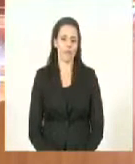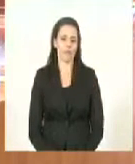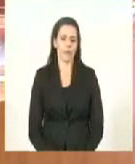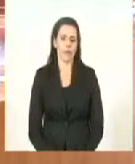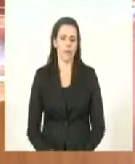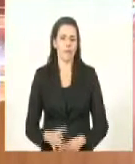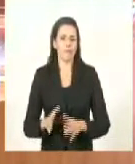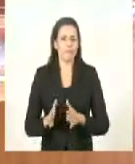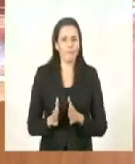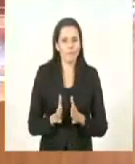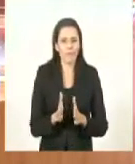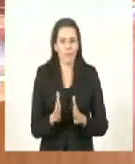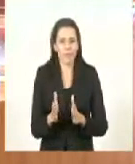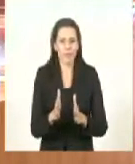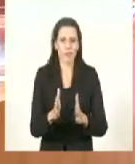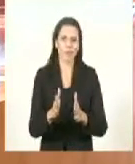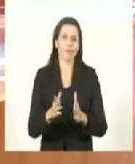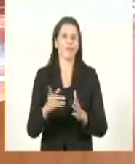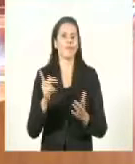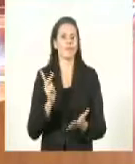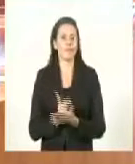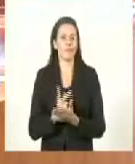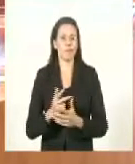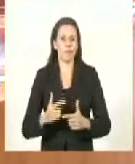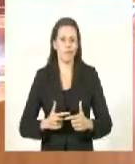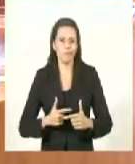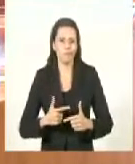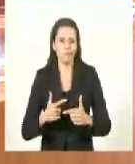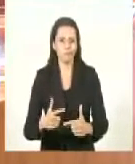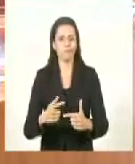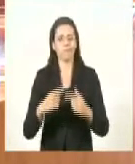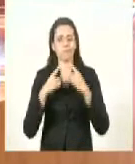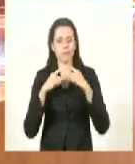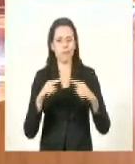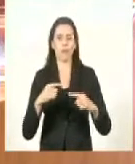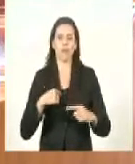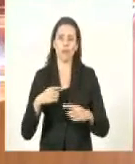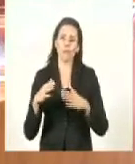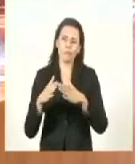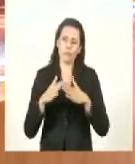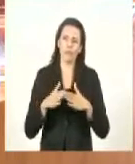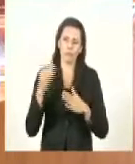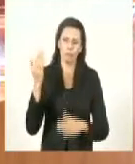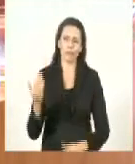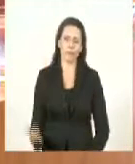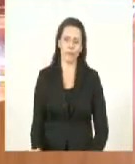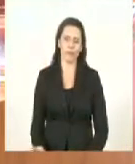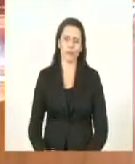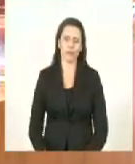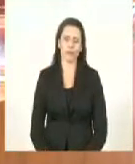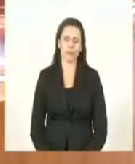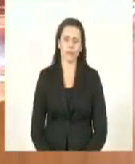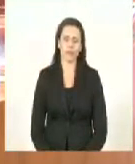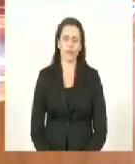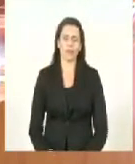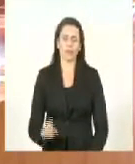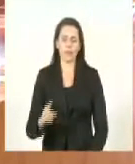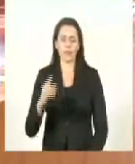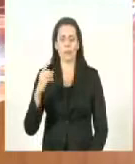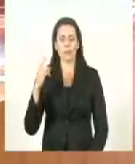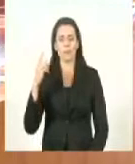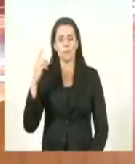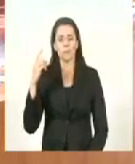eu queria invocar Vossa Excelência, pela sua sabedoria, pela forma como tem se portado aqui, para que a gente